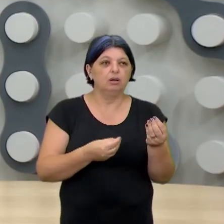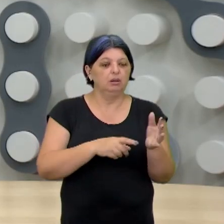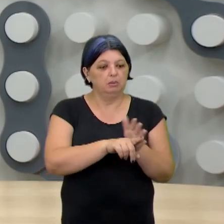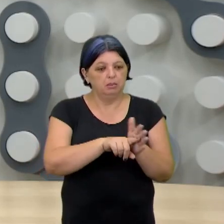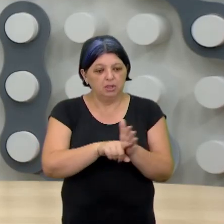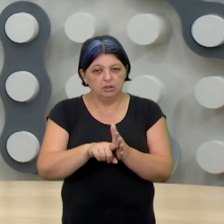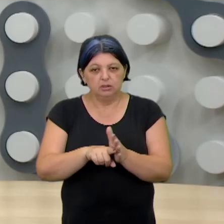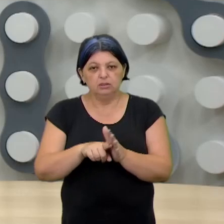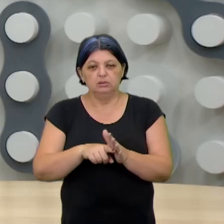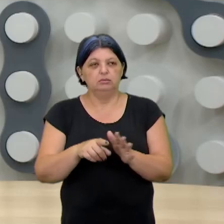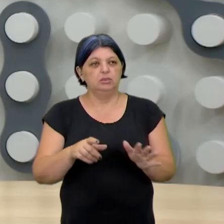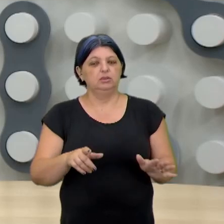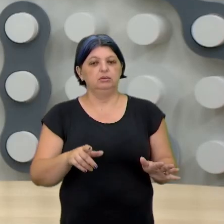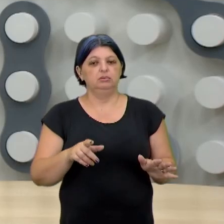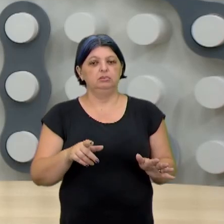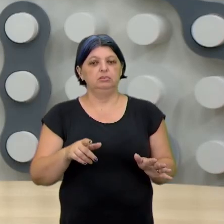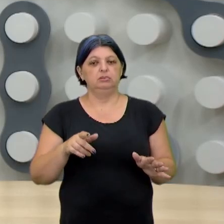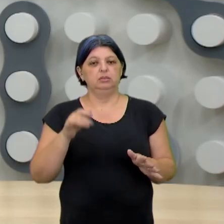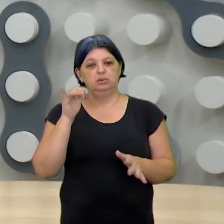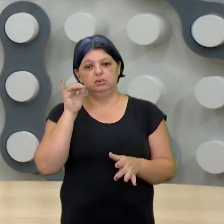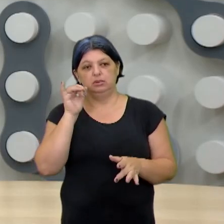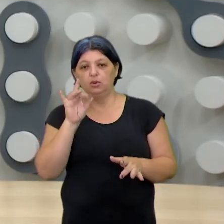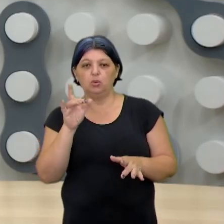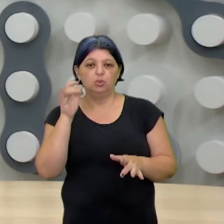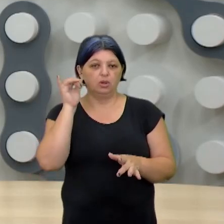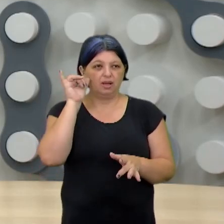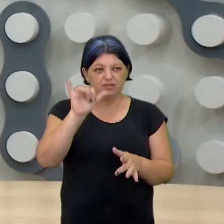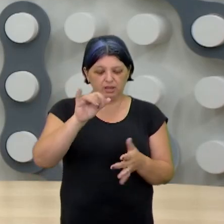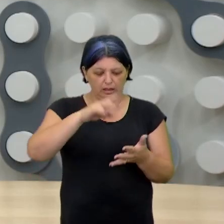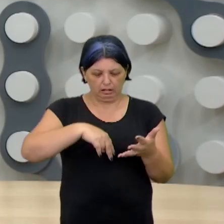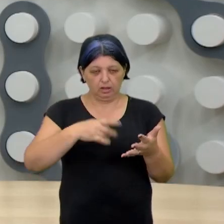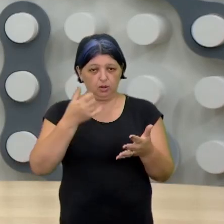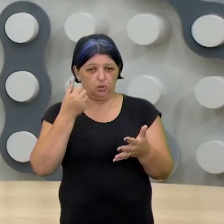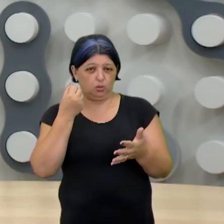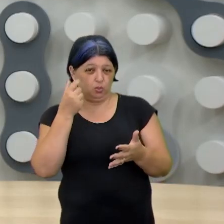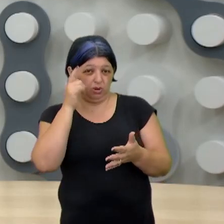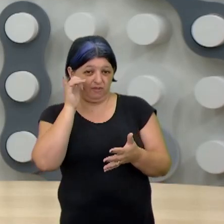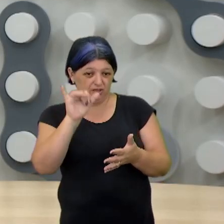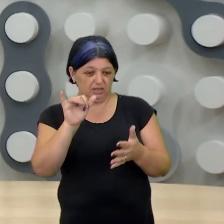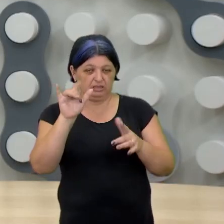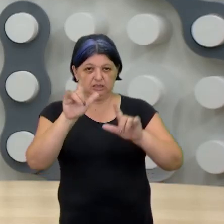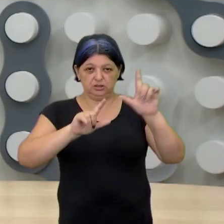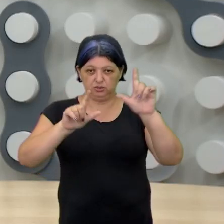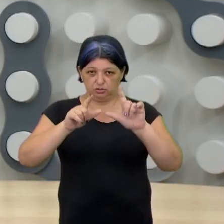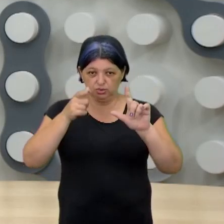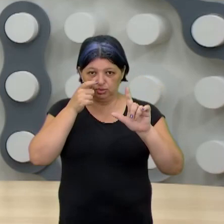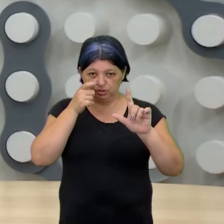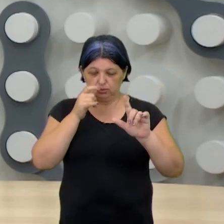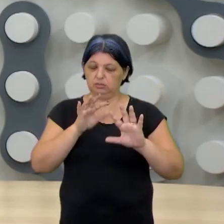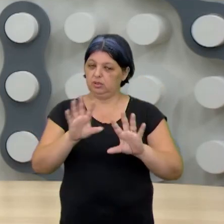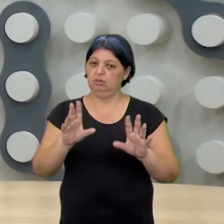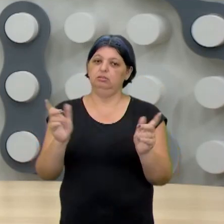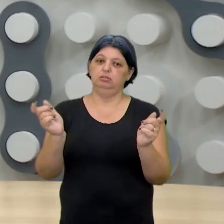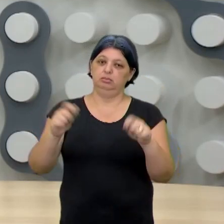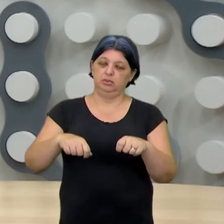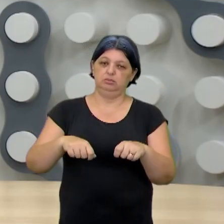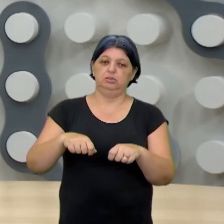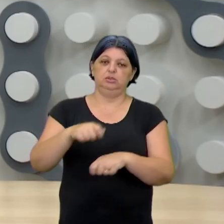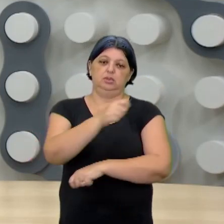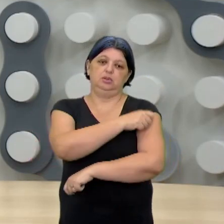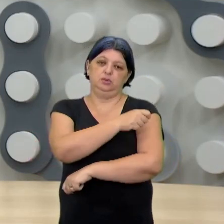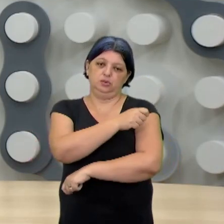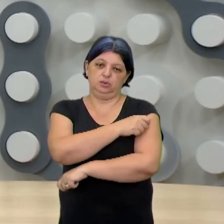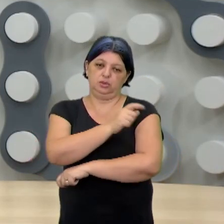você evita, leia ou assista só esse. Não é essa. A ideia é disponibilizar para o estudante todas as informações e ele